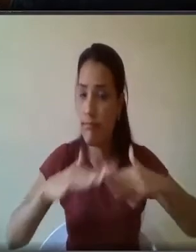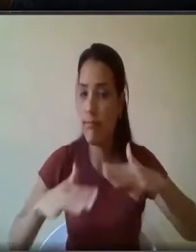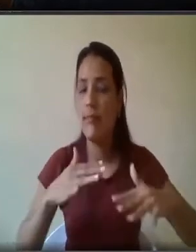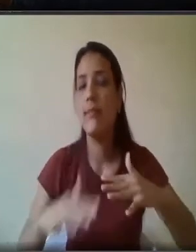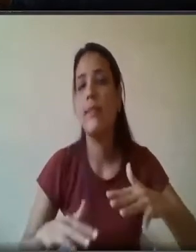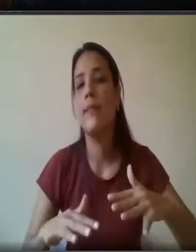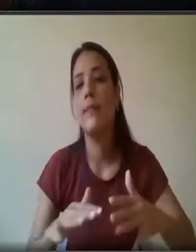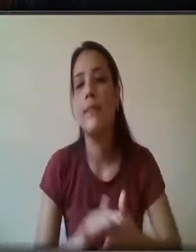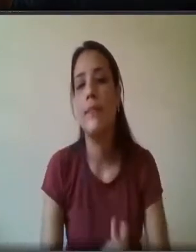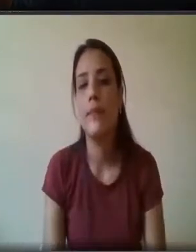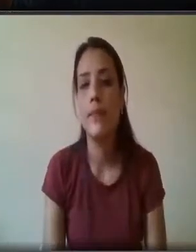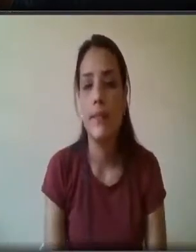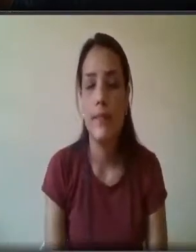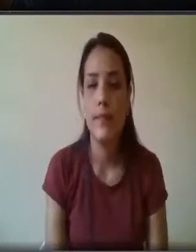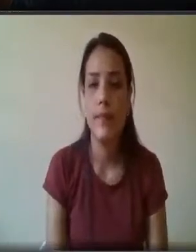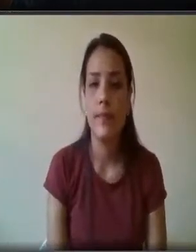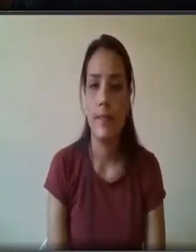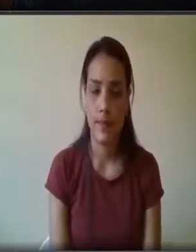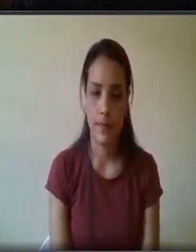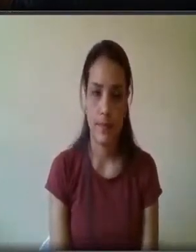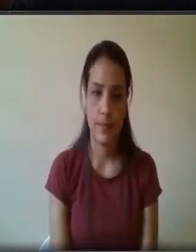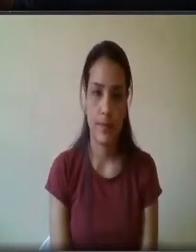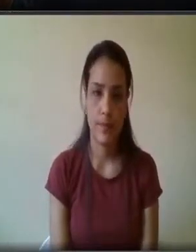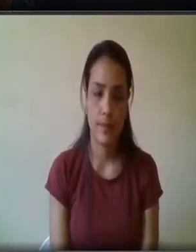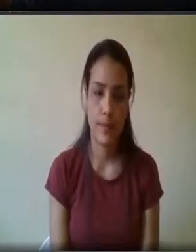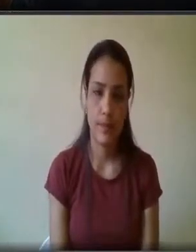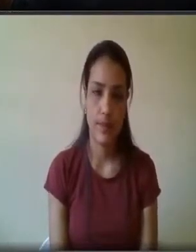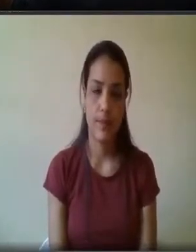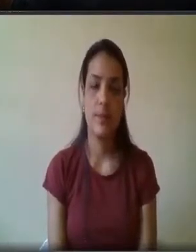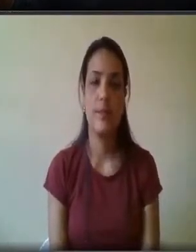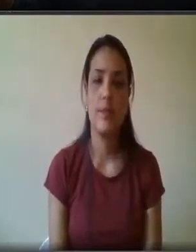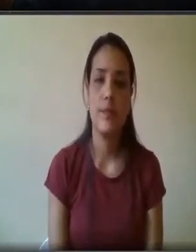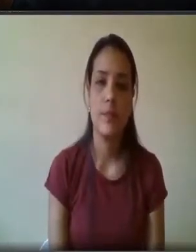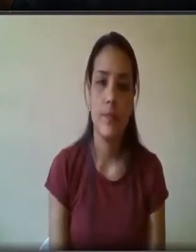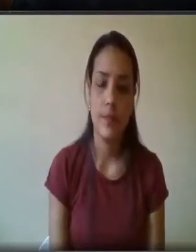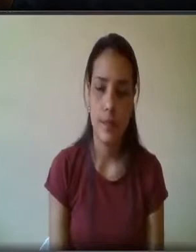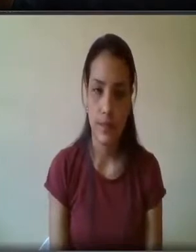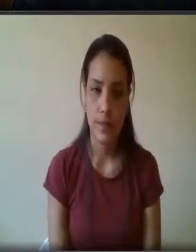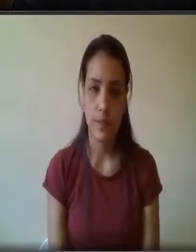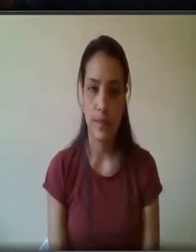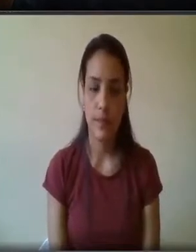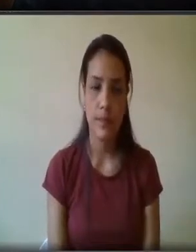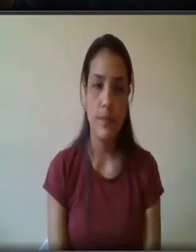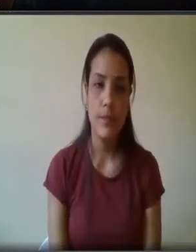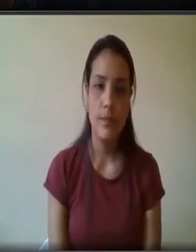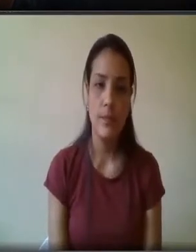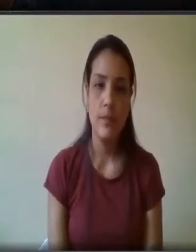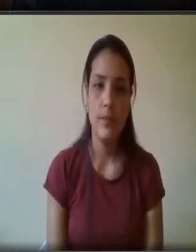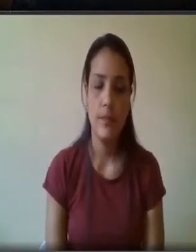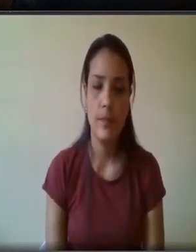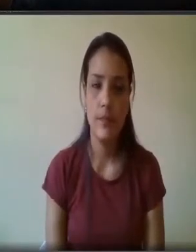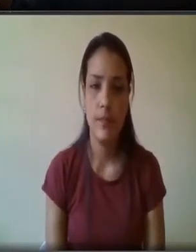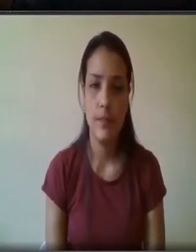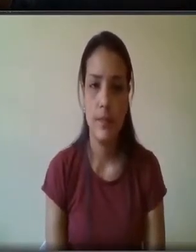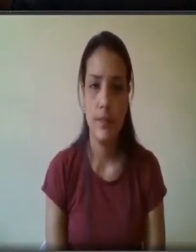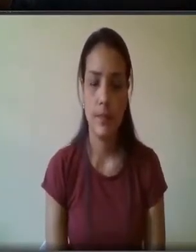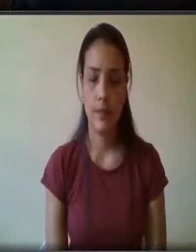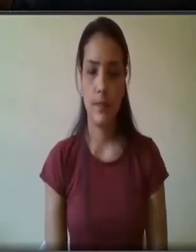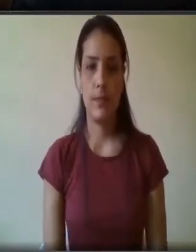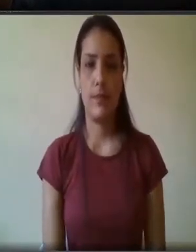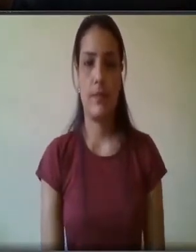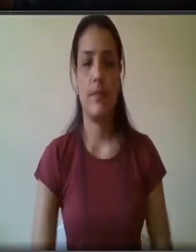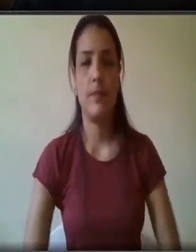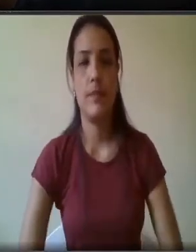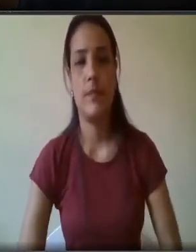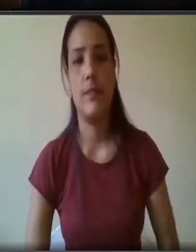dorsal como a expansão do assoalho oceânico, como essa particularidade da influência no relevo numa